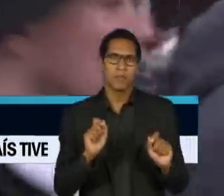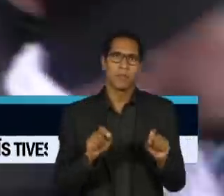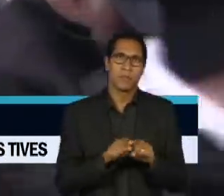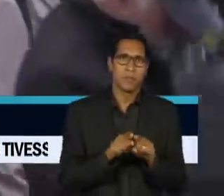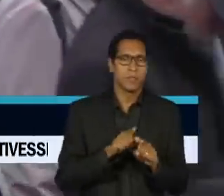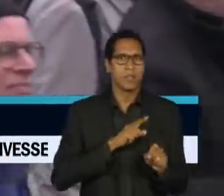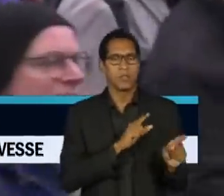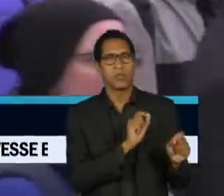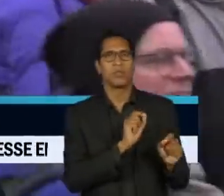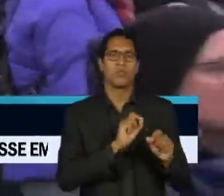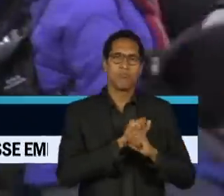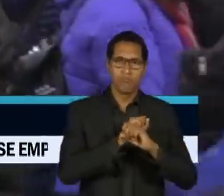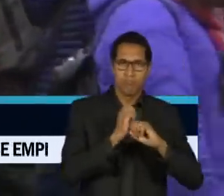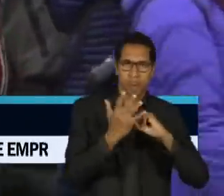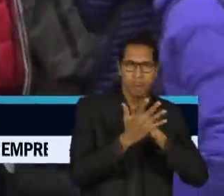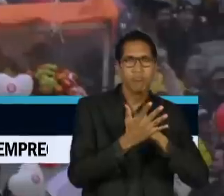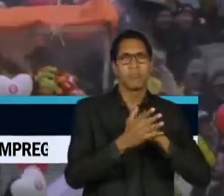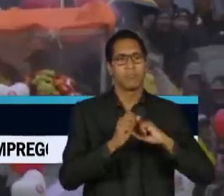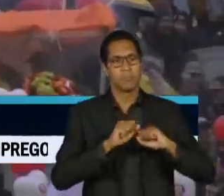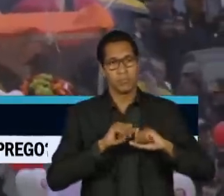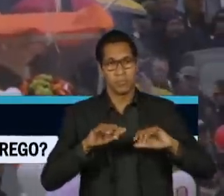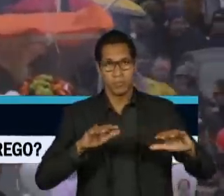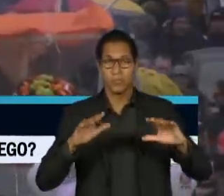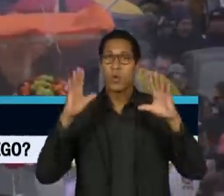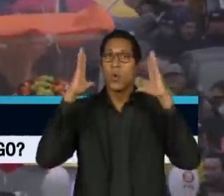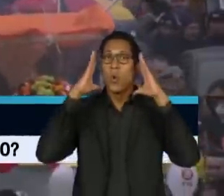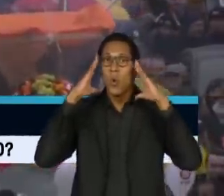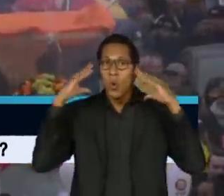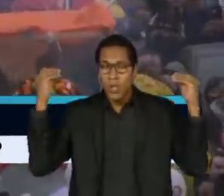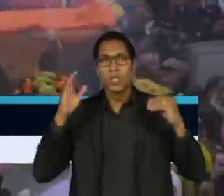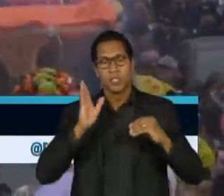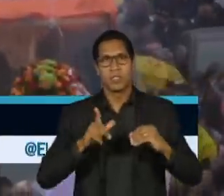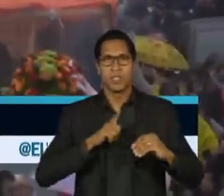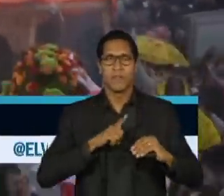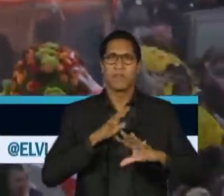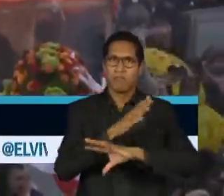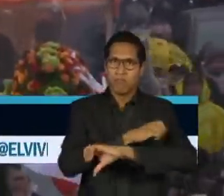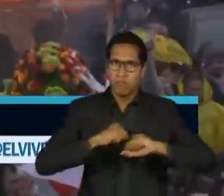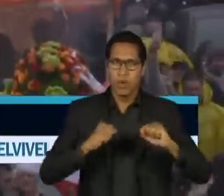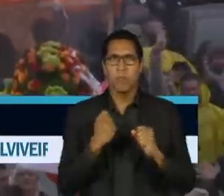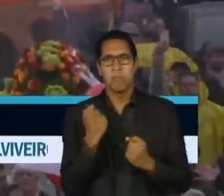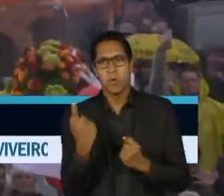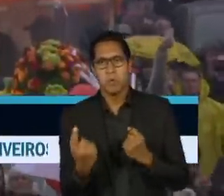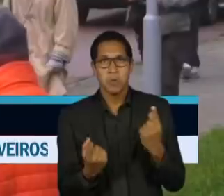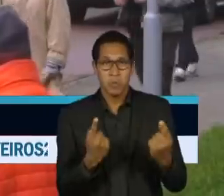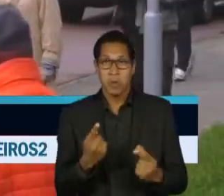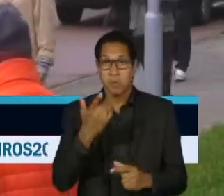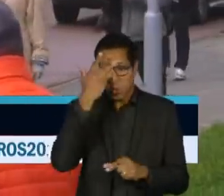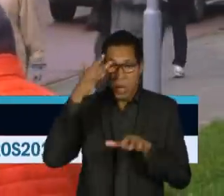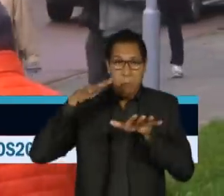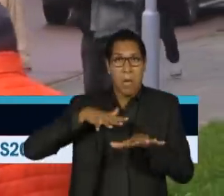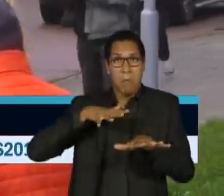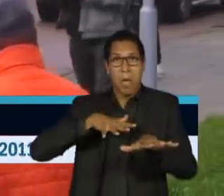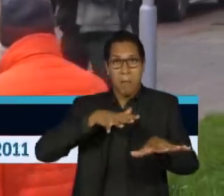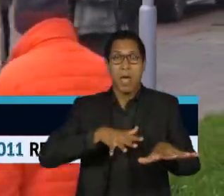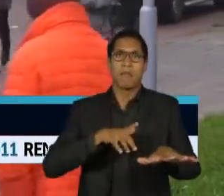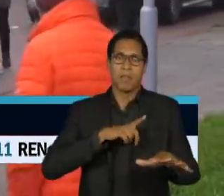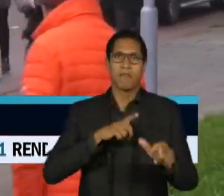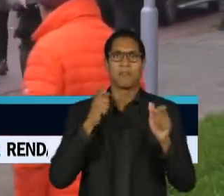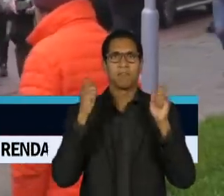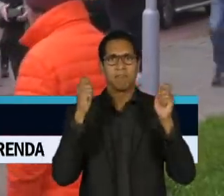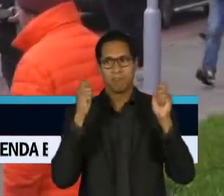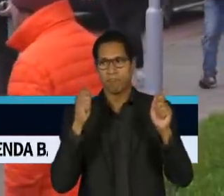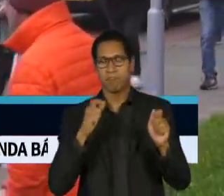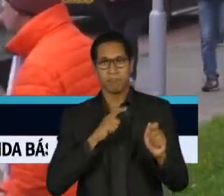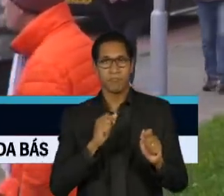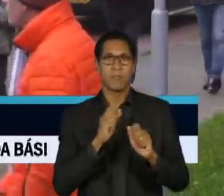Covid-19. Na Holanda, país que voltou a decretar bloqueios parciais, milhares de pessoas foram às ruas. Também houve manifestações na Áustria por